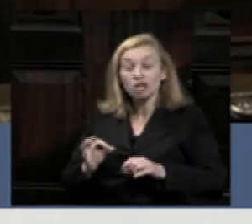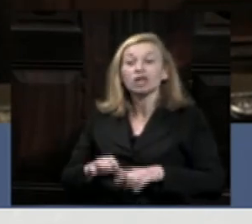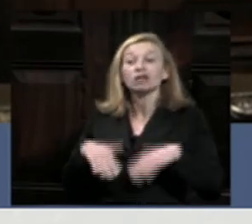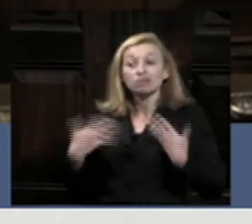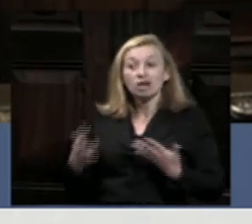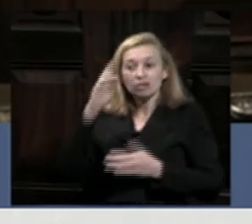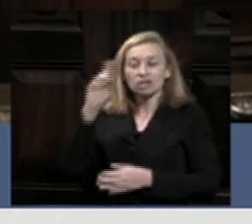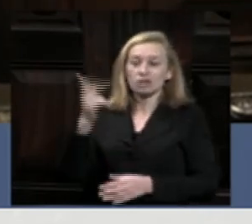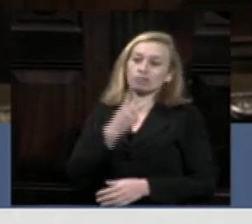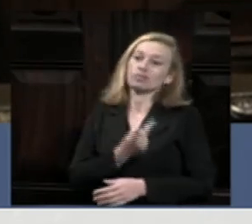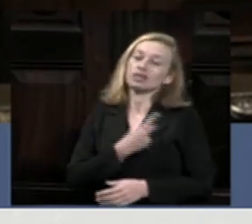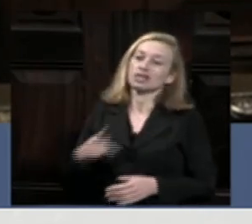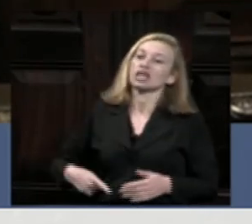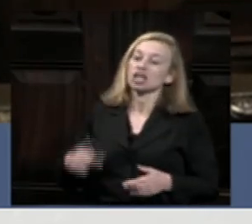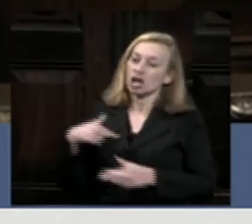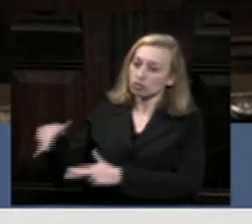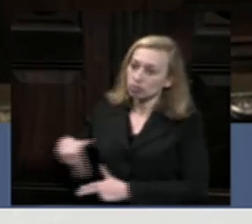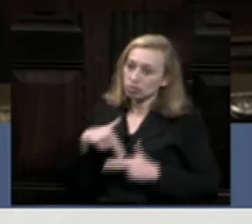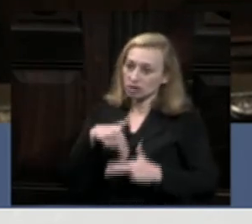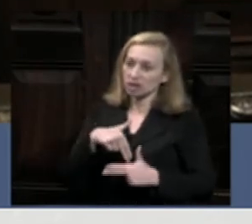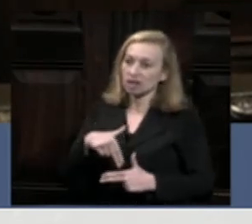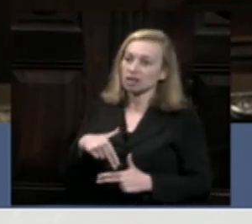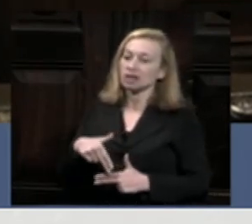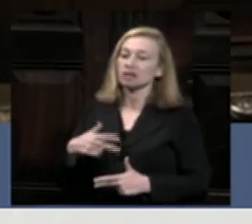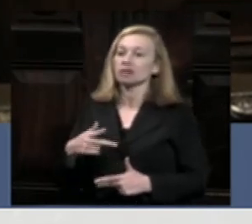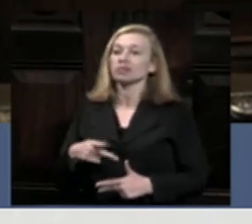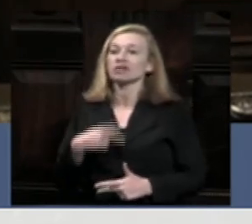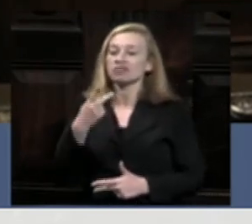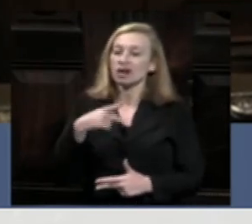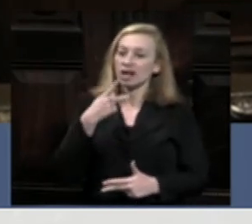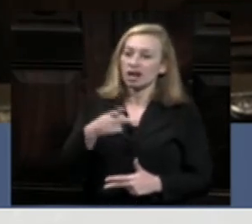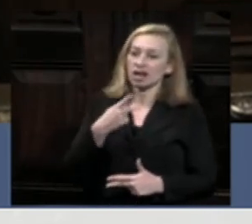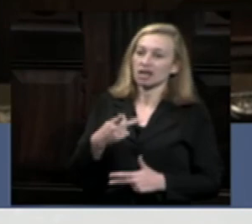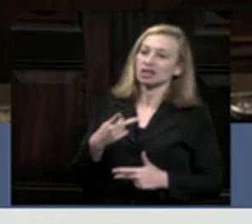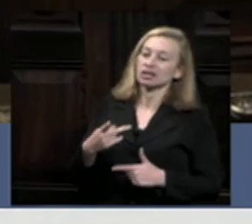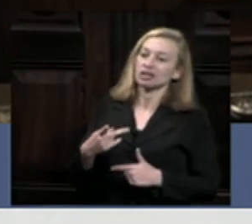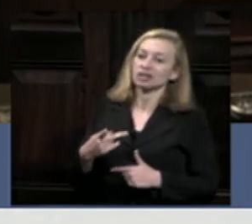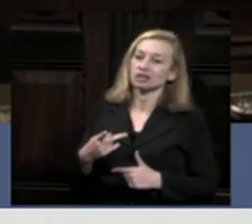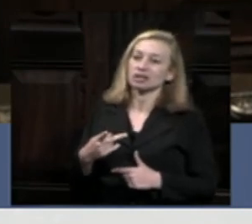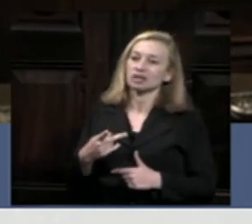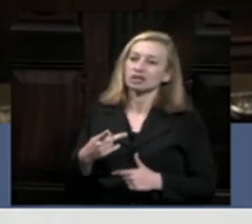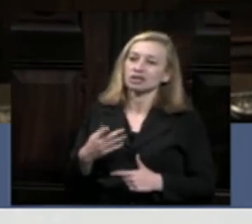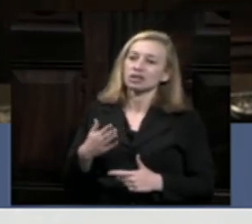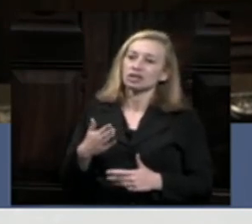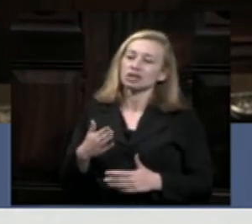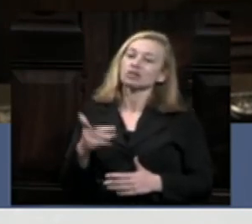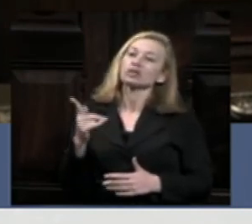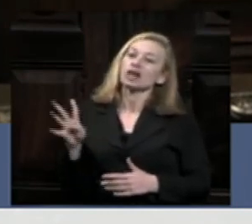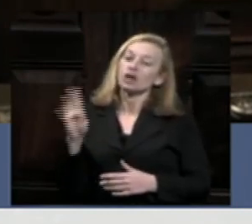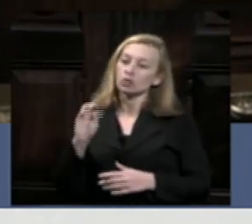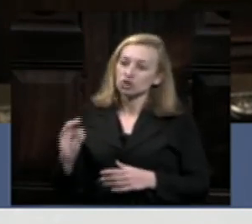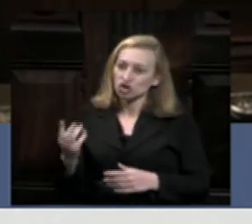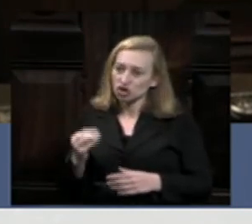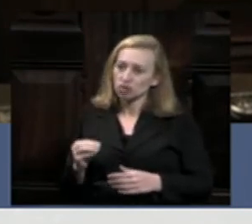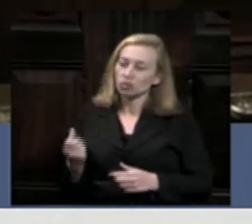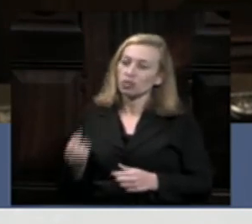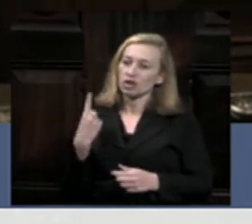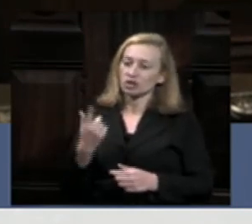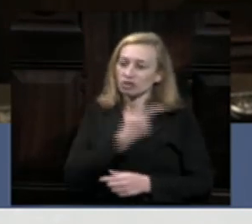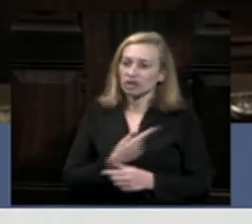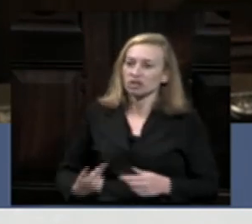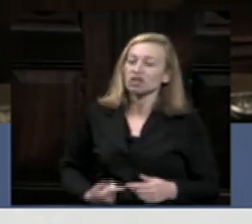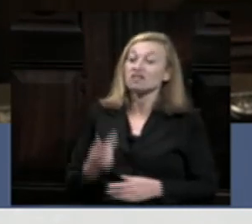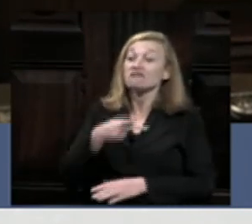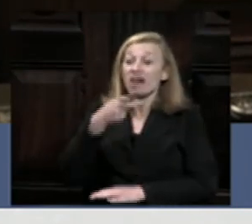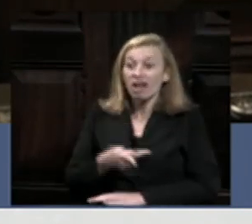presidente, eu subo essa tribuna hoje para prestar solidariedade à família do ex-governador Garotinho, ao governador Garotinho, e